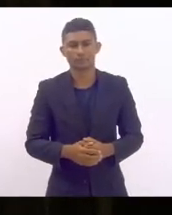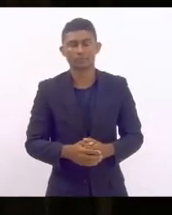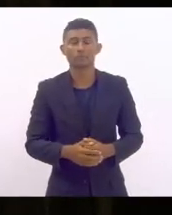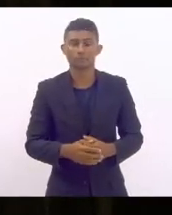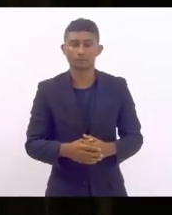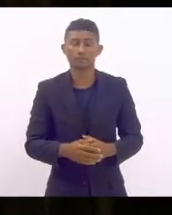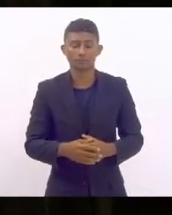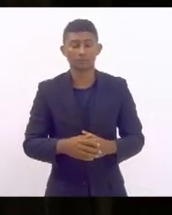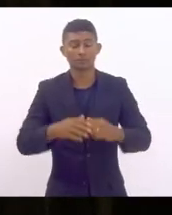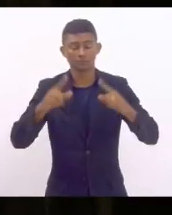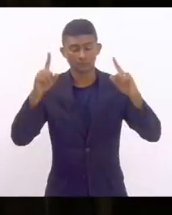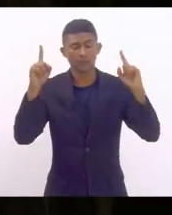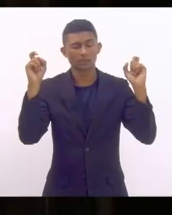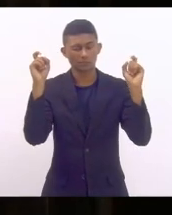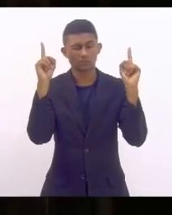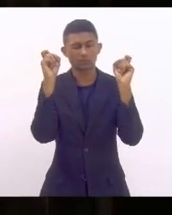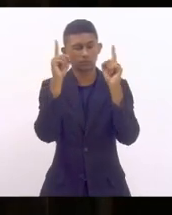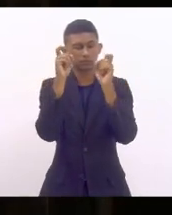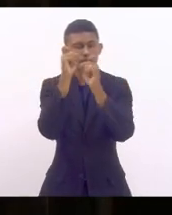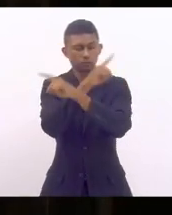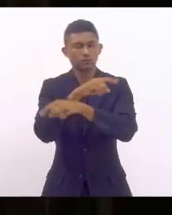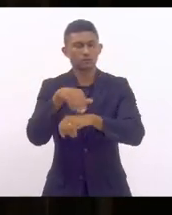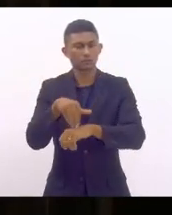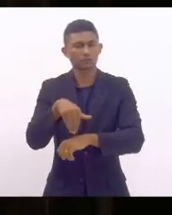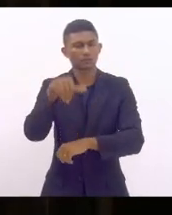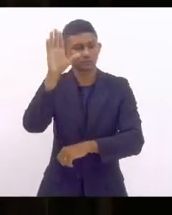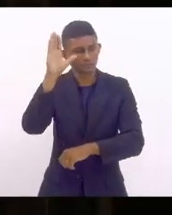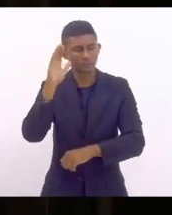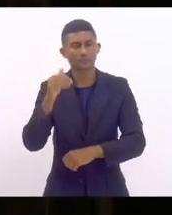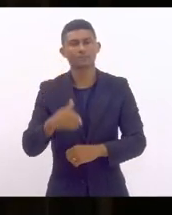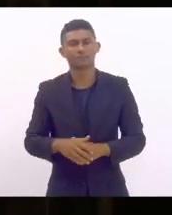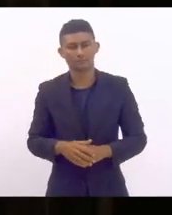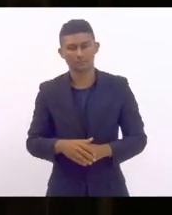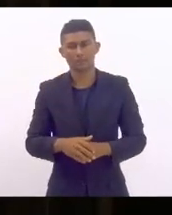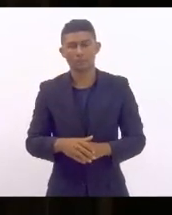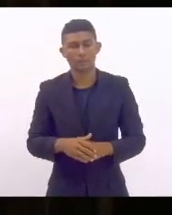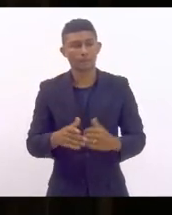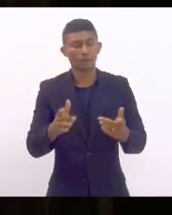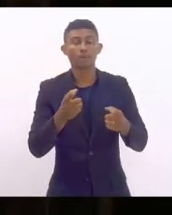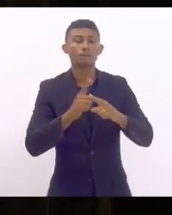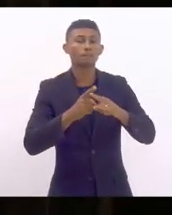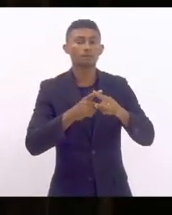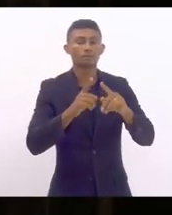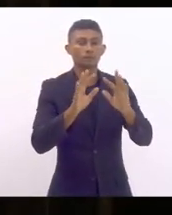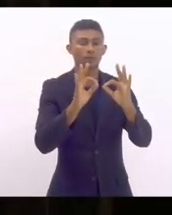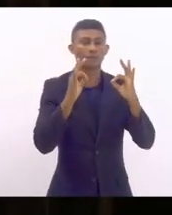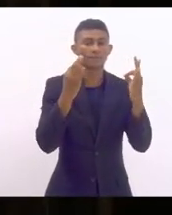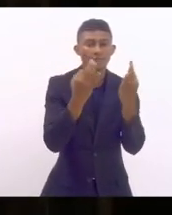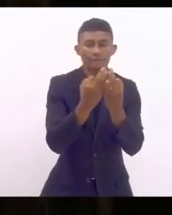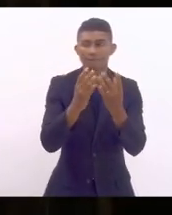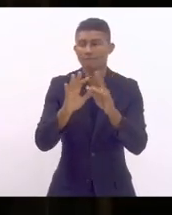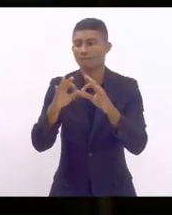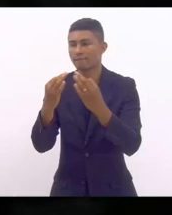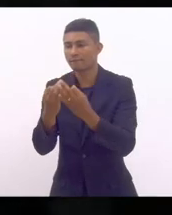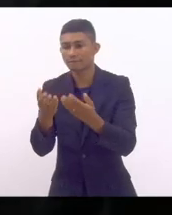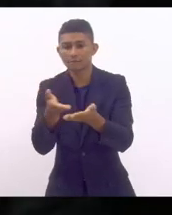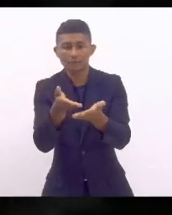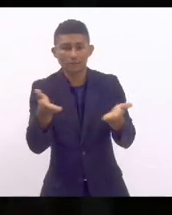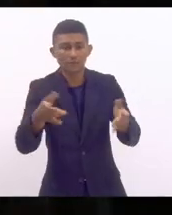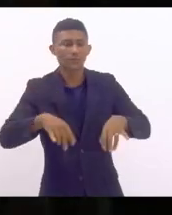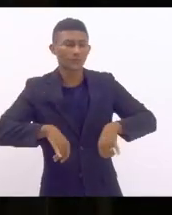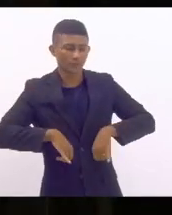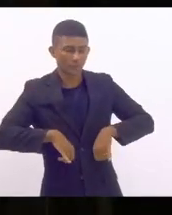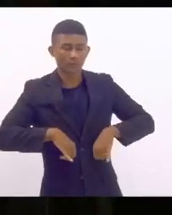maior dificuldade dessa desse sem número hoje de famílias em vulnerabilidade o que